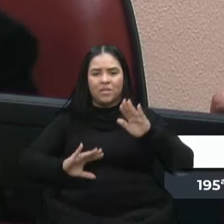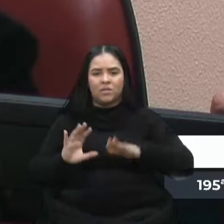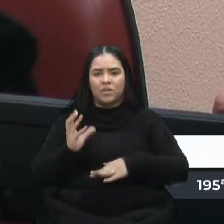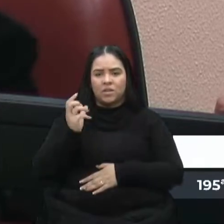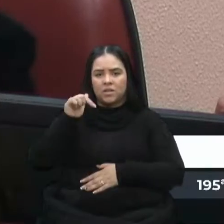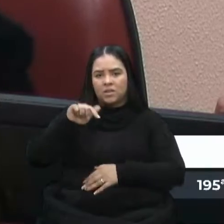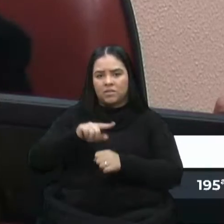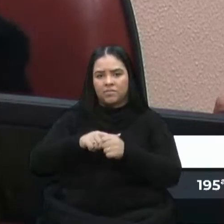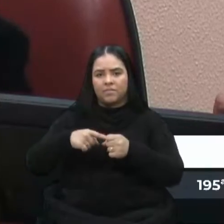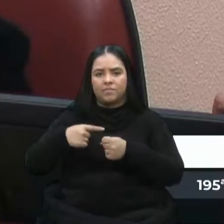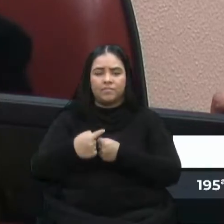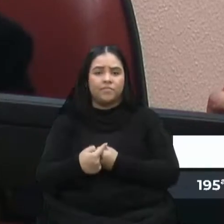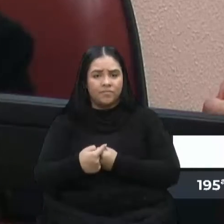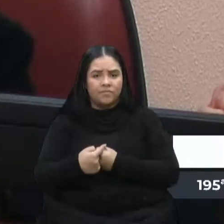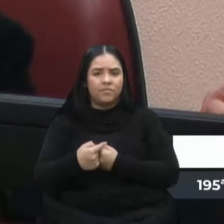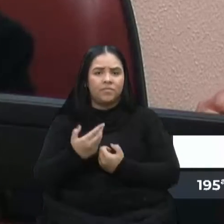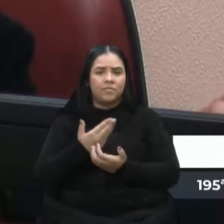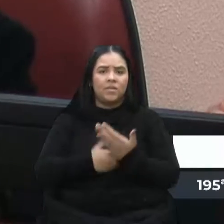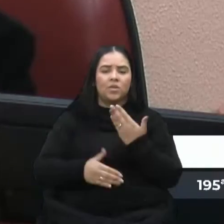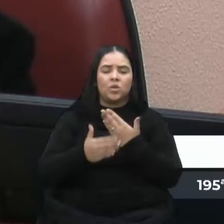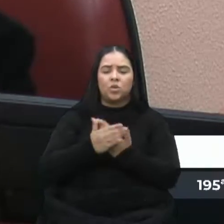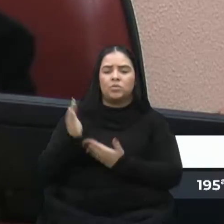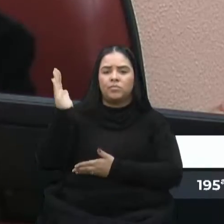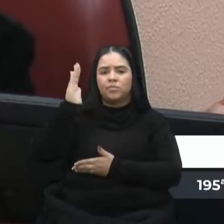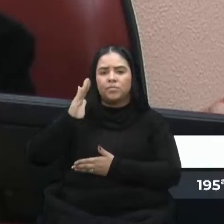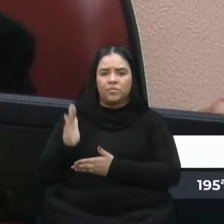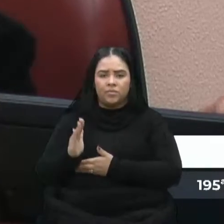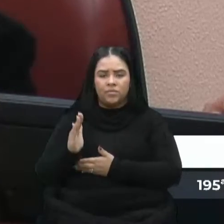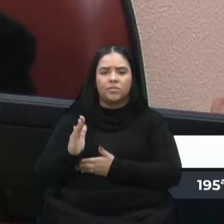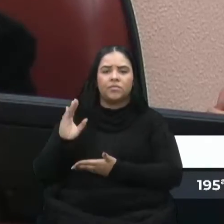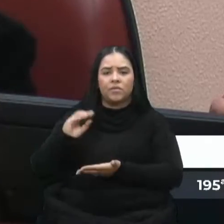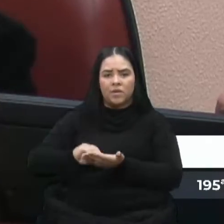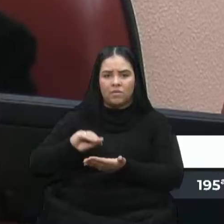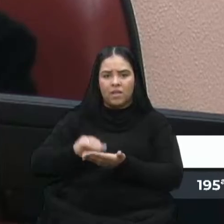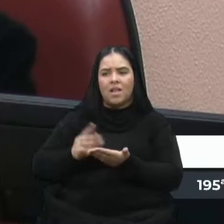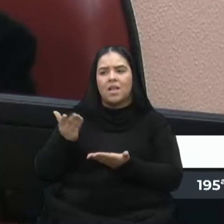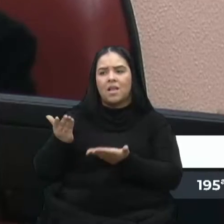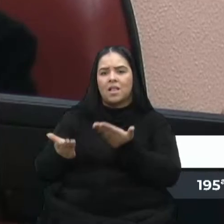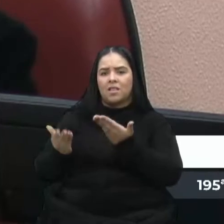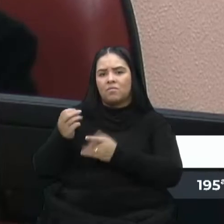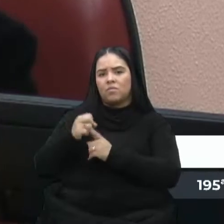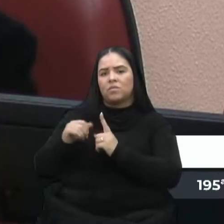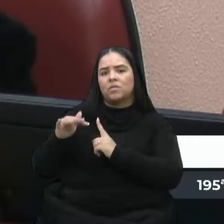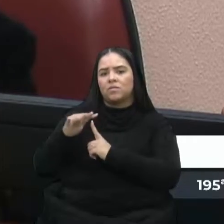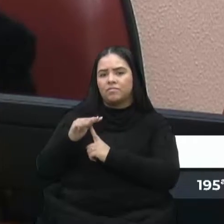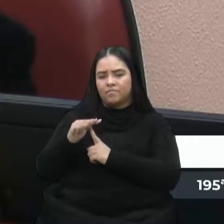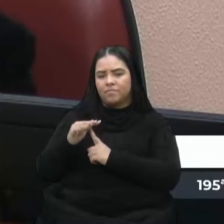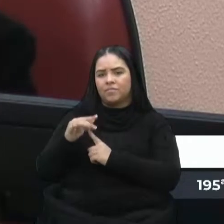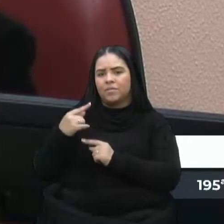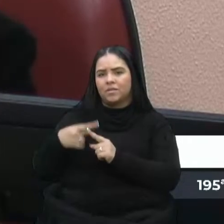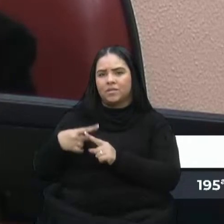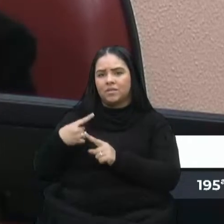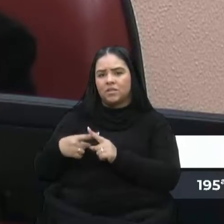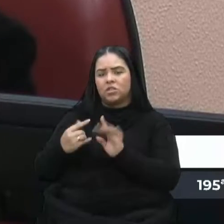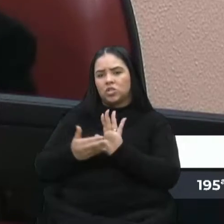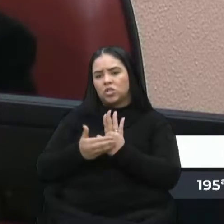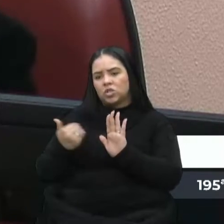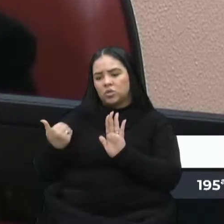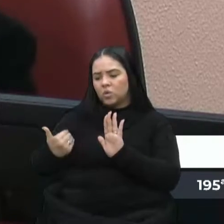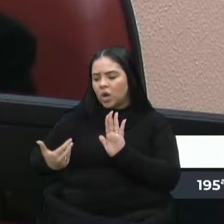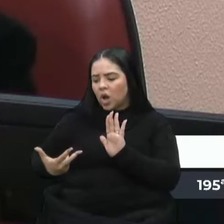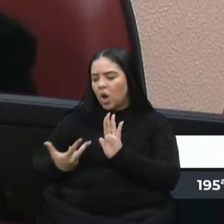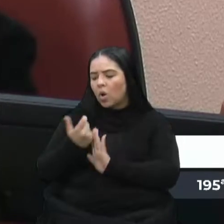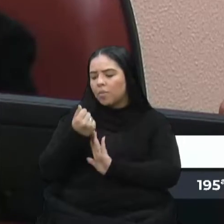nossa cidade, em todo o Brasil, um grande desequilíbrio social. Estão tirando o poder de compra, tirando